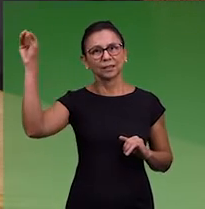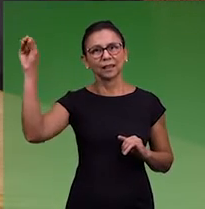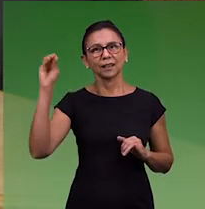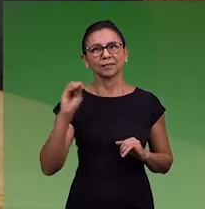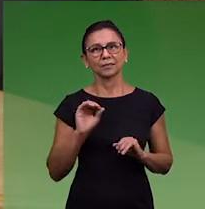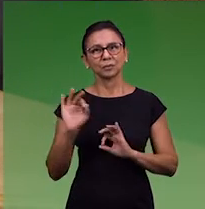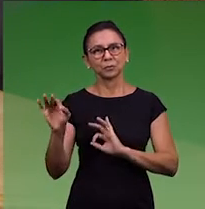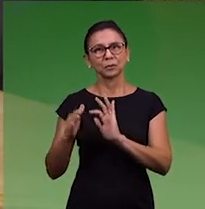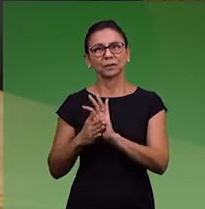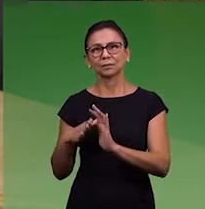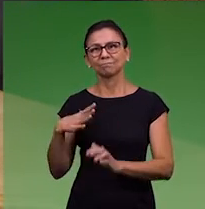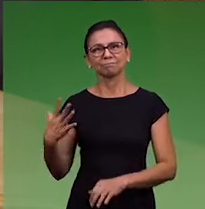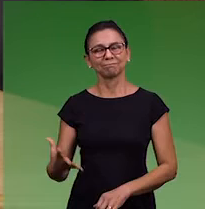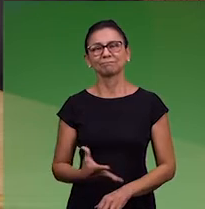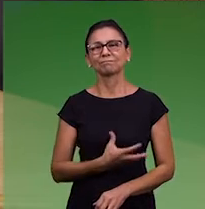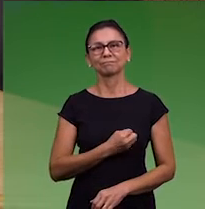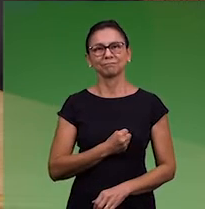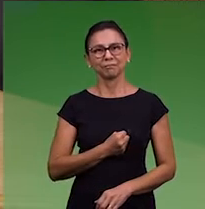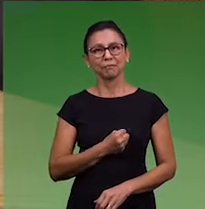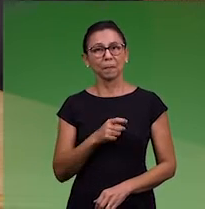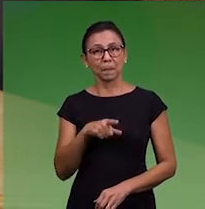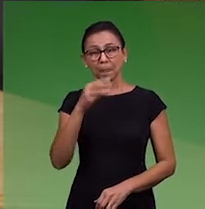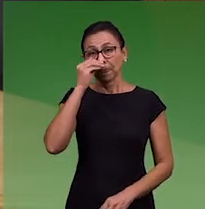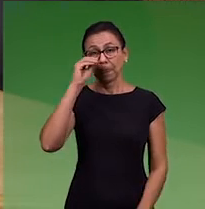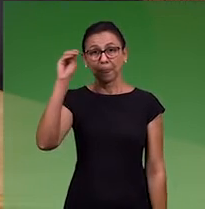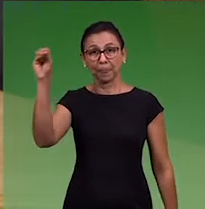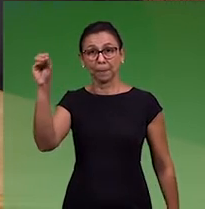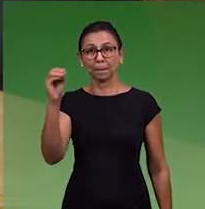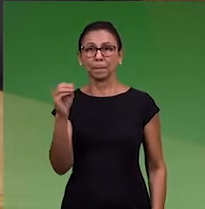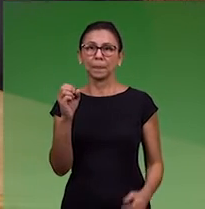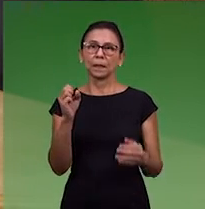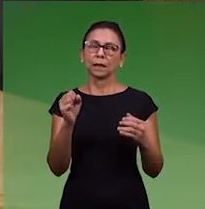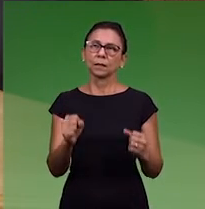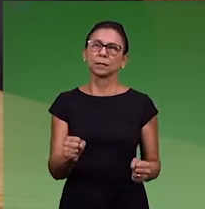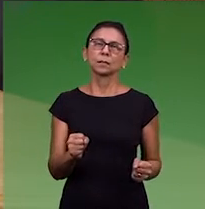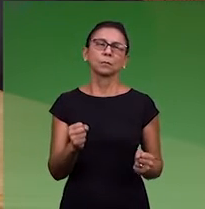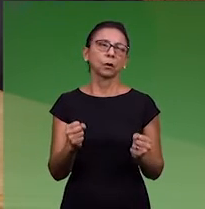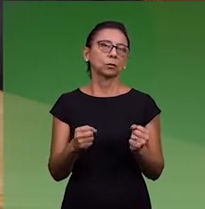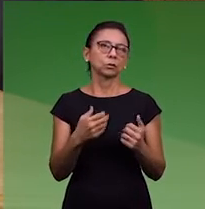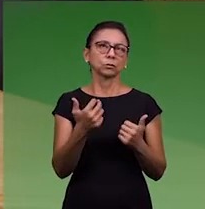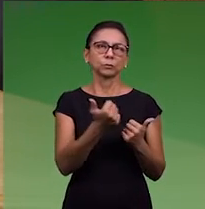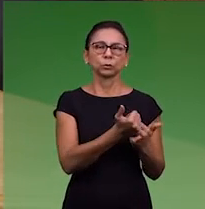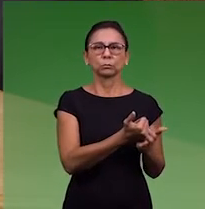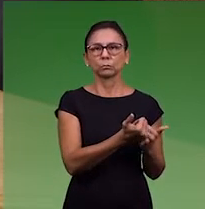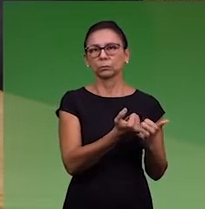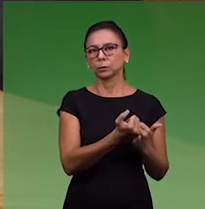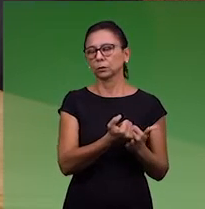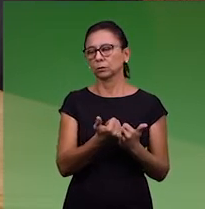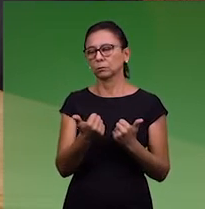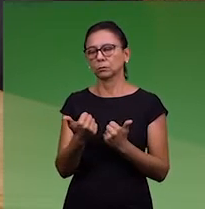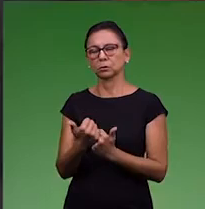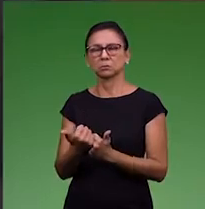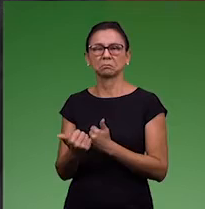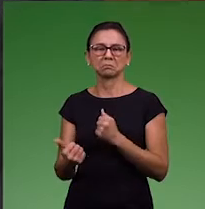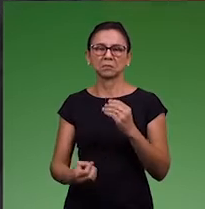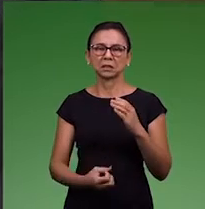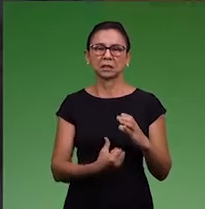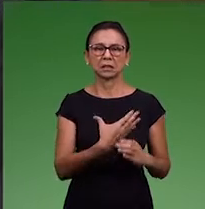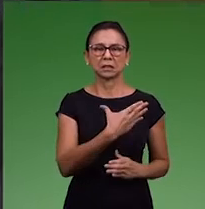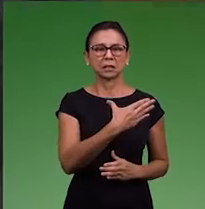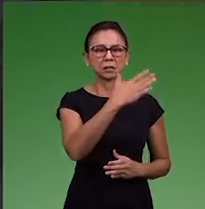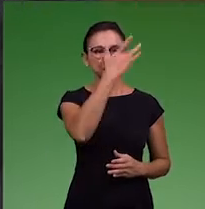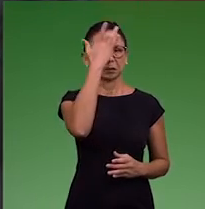Deus. E quando você rejeita esse projeto de Deus, você pode querer colocar qualquer criatura ou qualquer coisa da